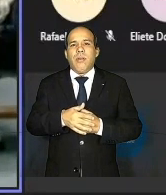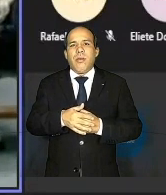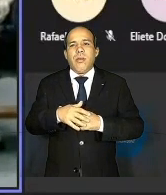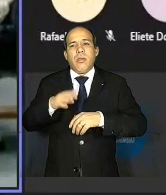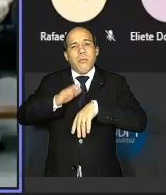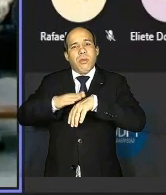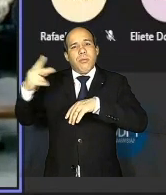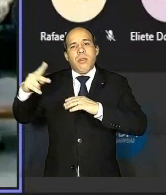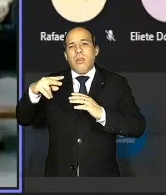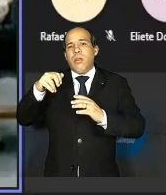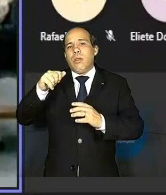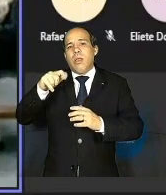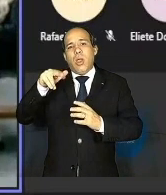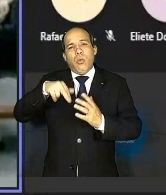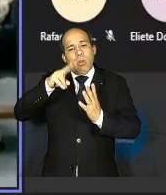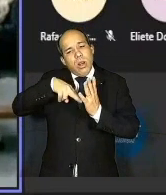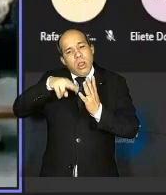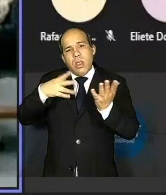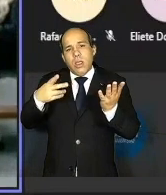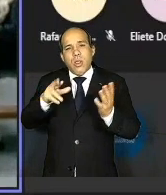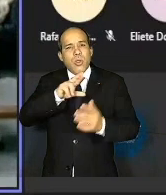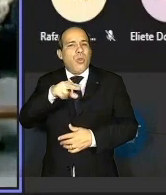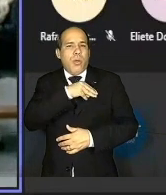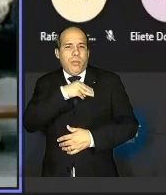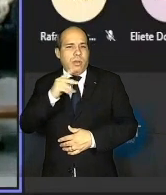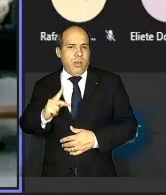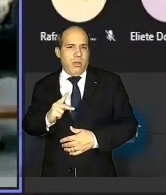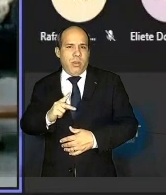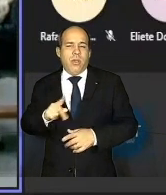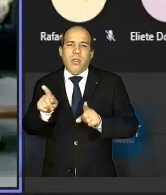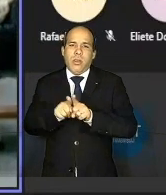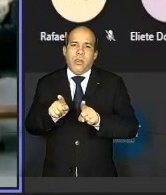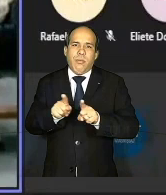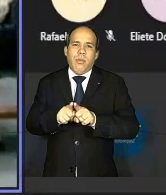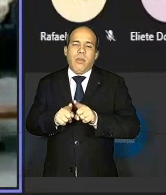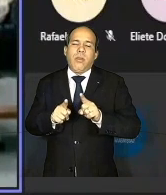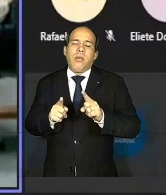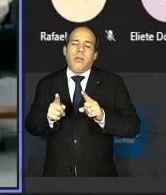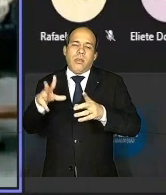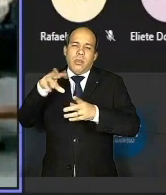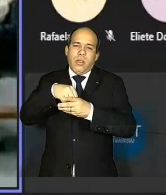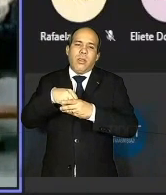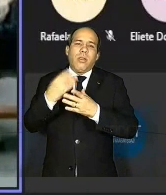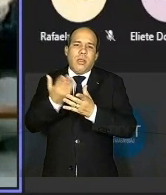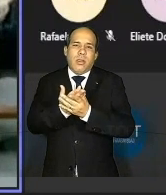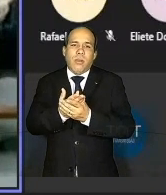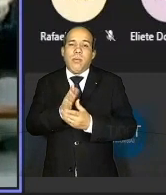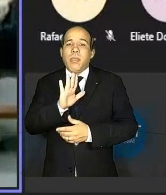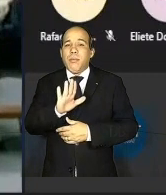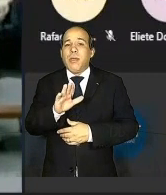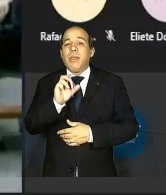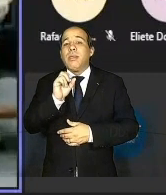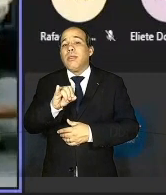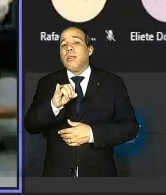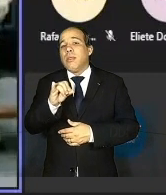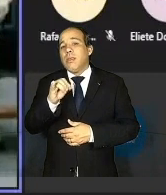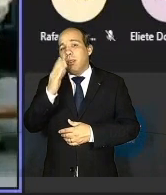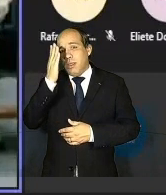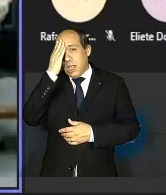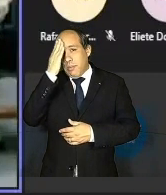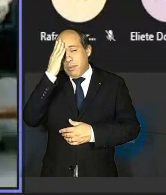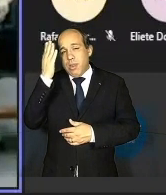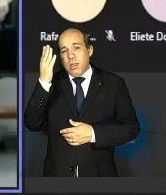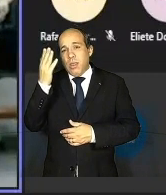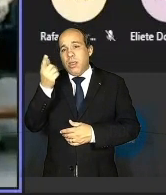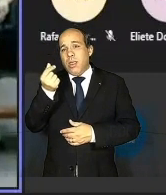ponderação, a nosso ver, deve ser feita pelo próprio estudante e não pelo Ministério Público, já a ensejar a improcedência da ação. Mas ainda